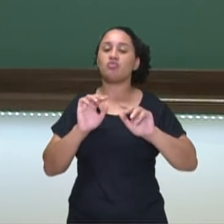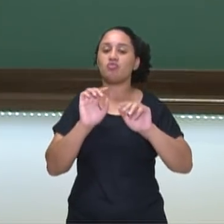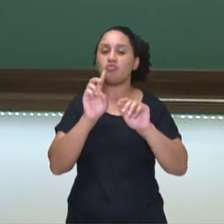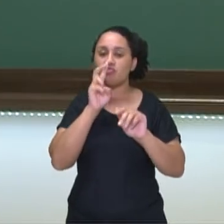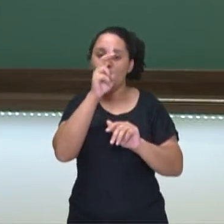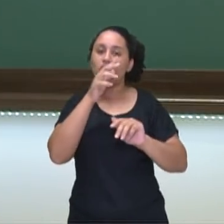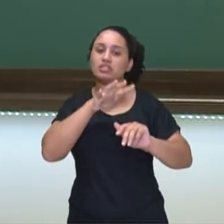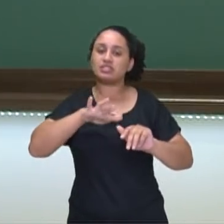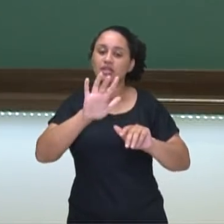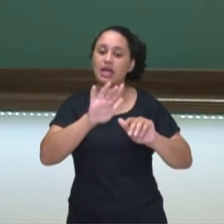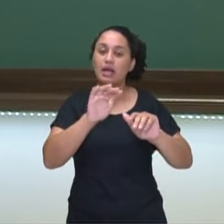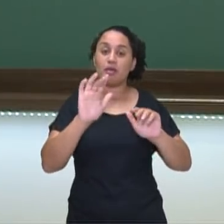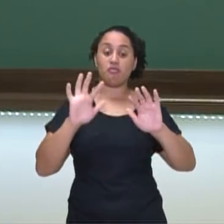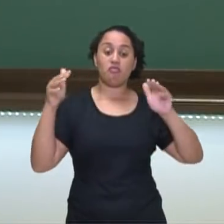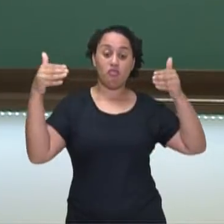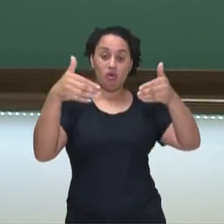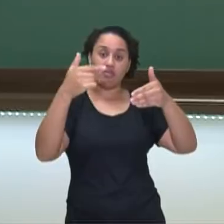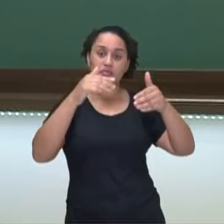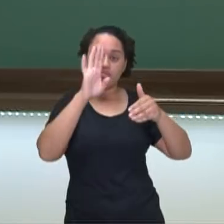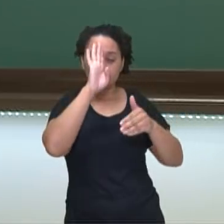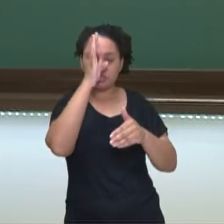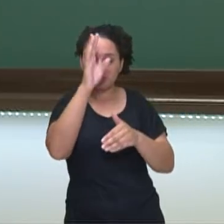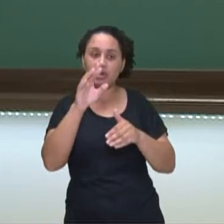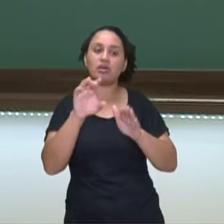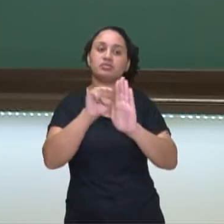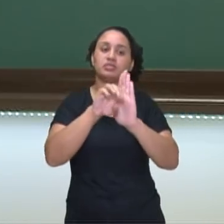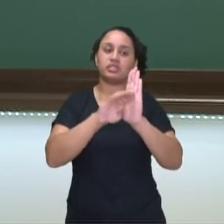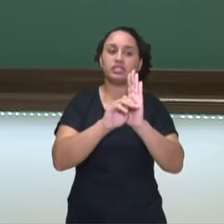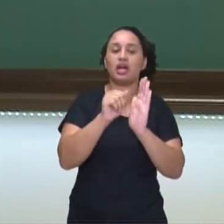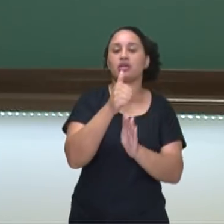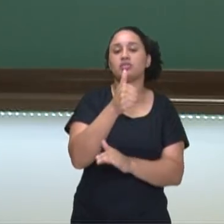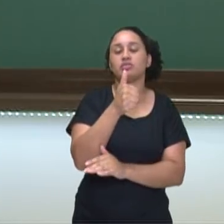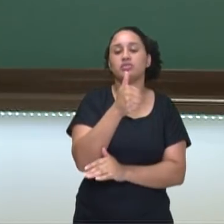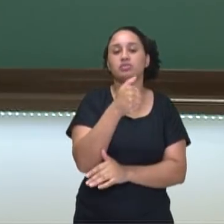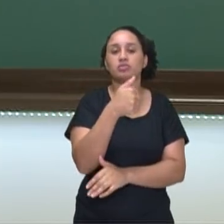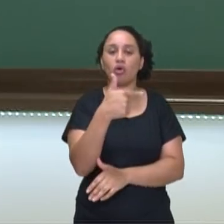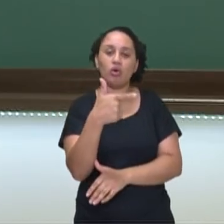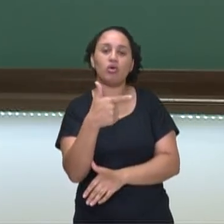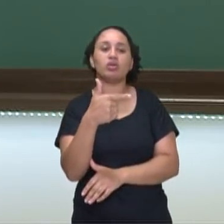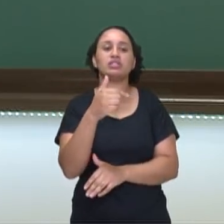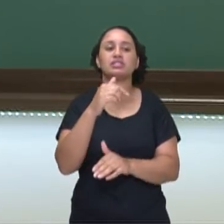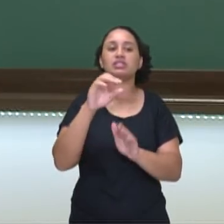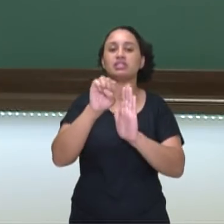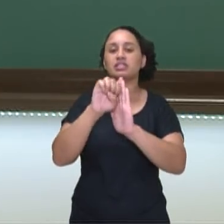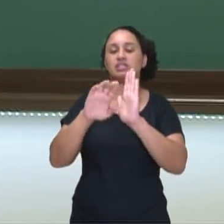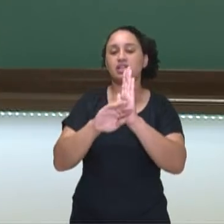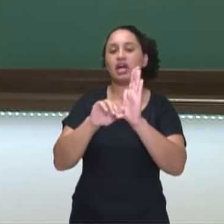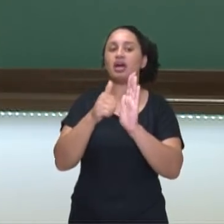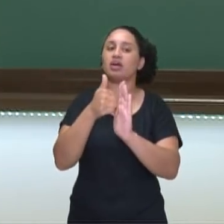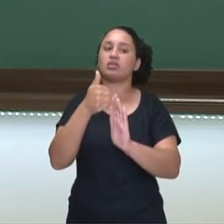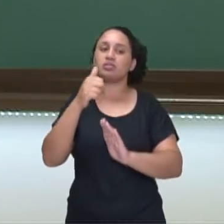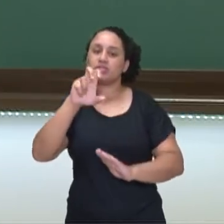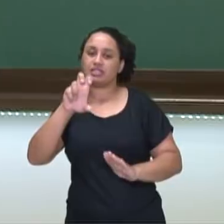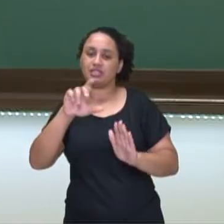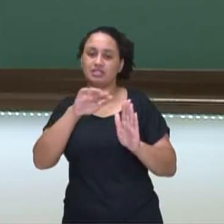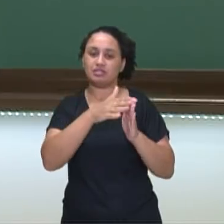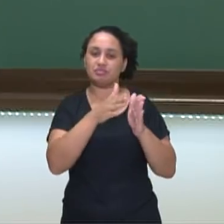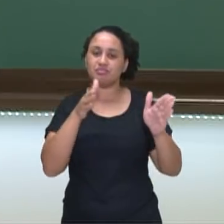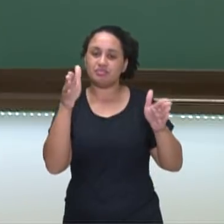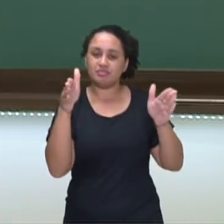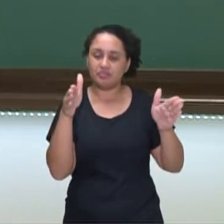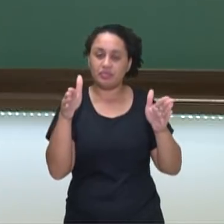dessa cidade, que na tradição religiosa iorubá é esse umbigo do universo, a partir dali que os